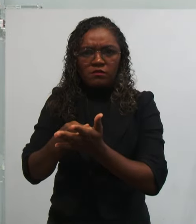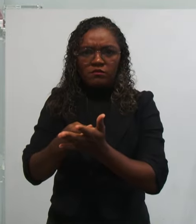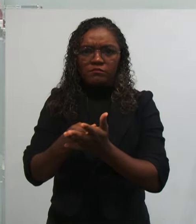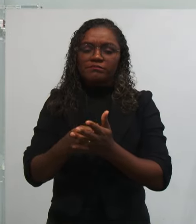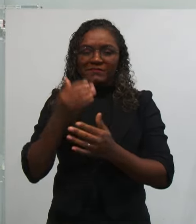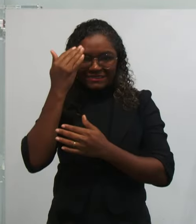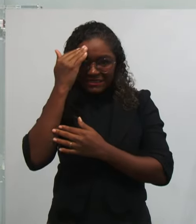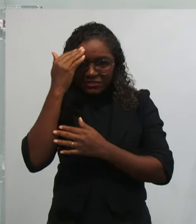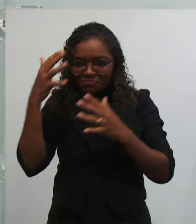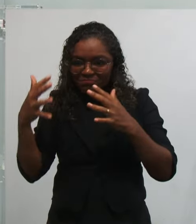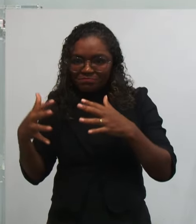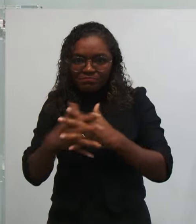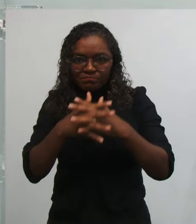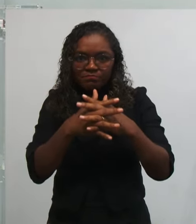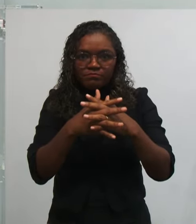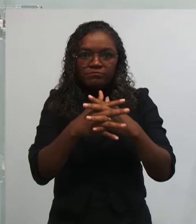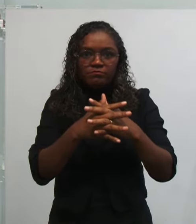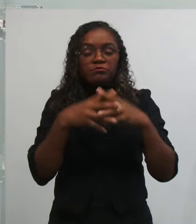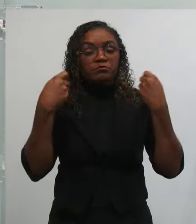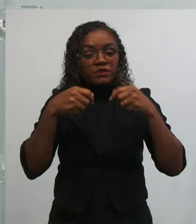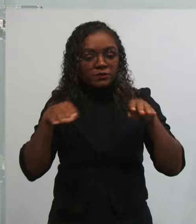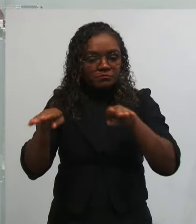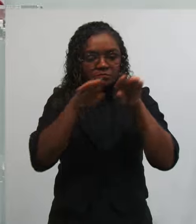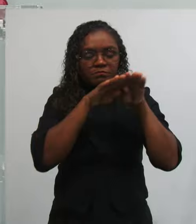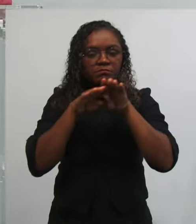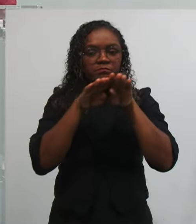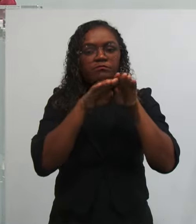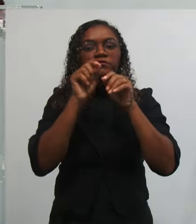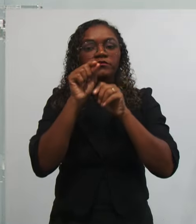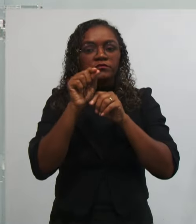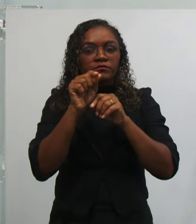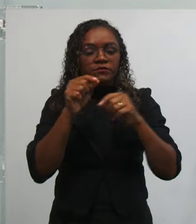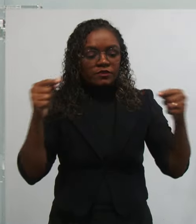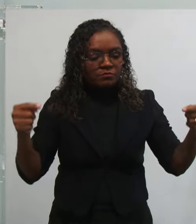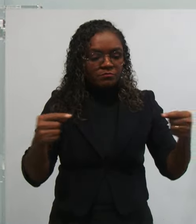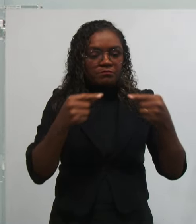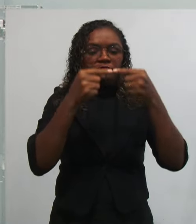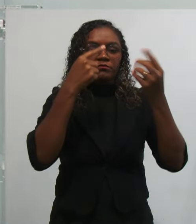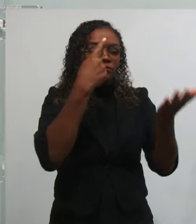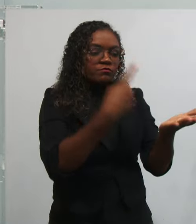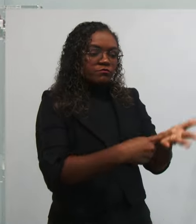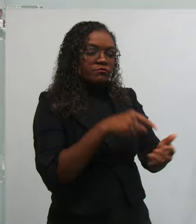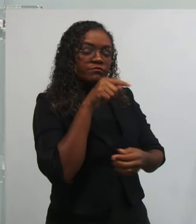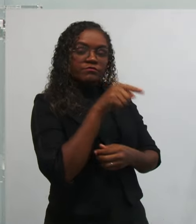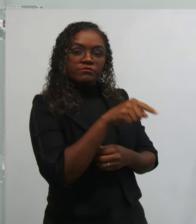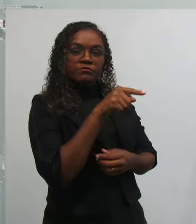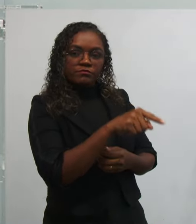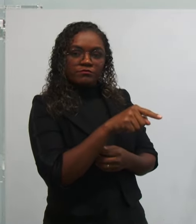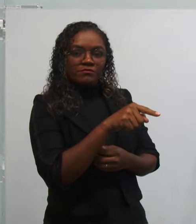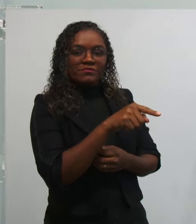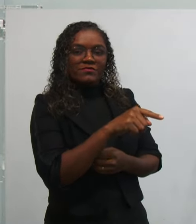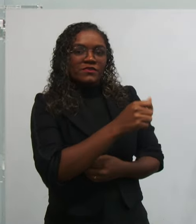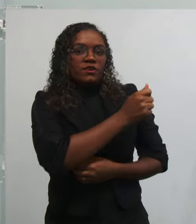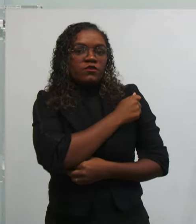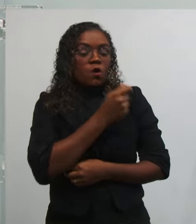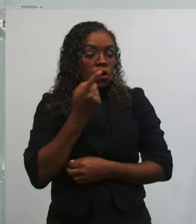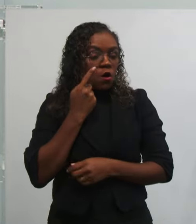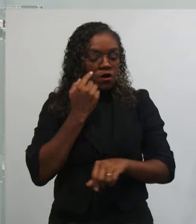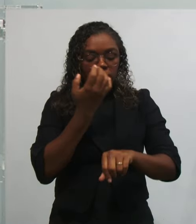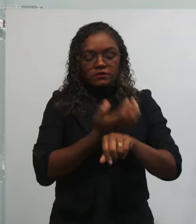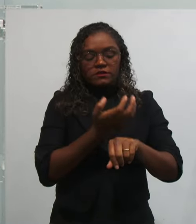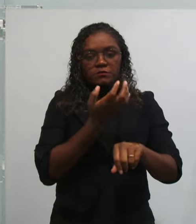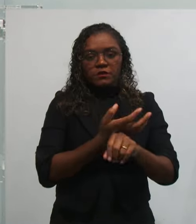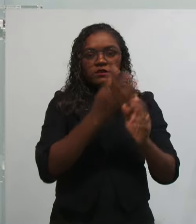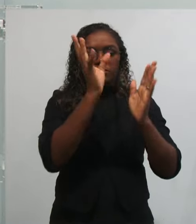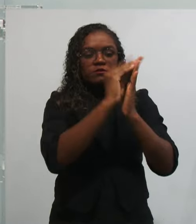ideal é o equilíbrio é efetivamente o acordo que você faz com seu aluno Esta é minha disciplina estes